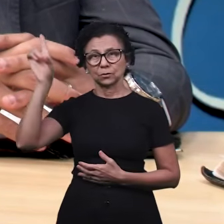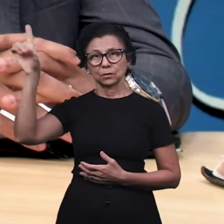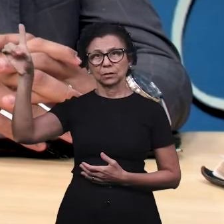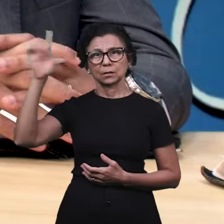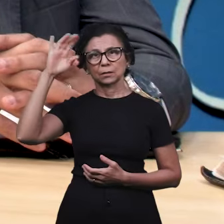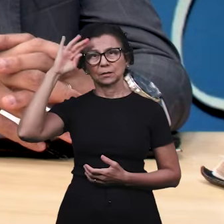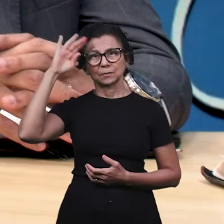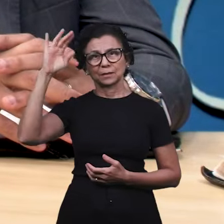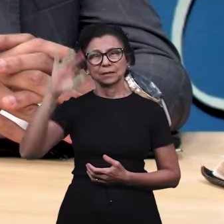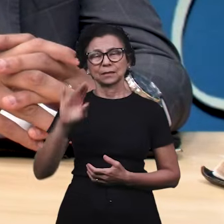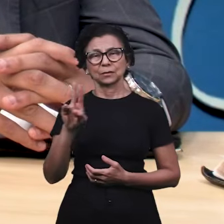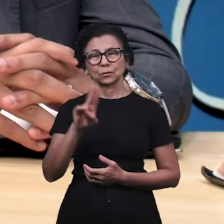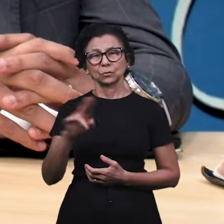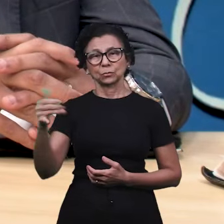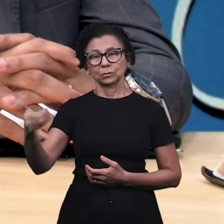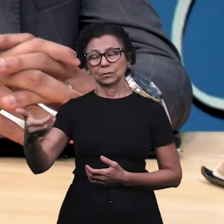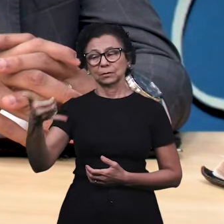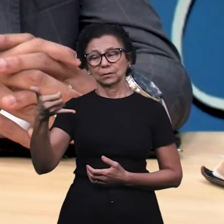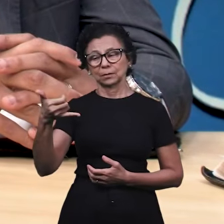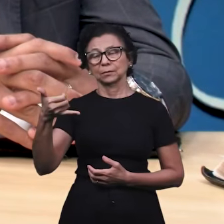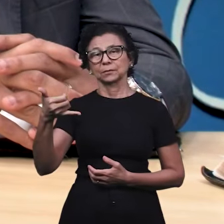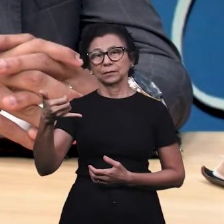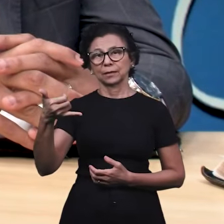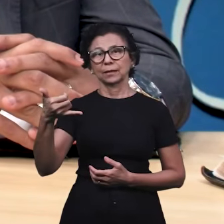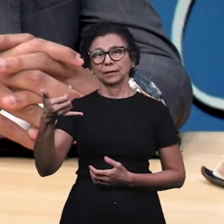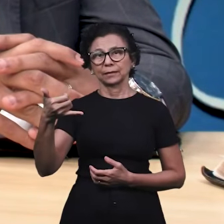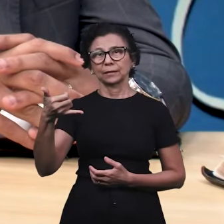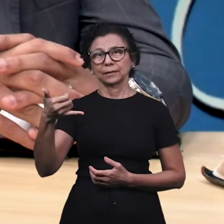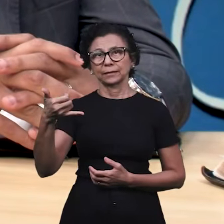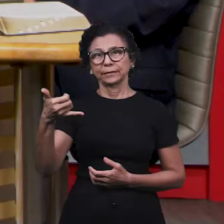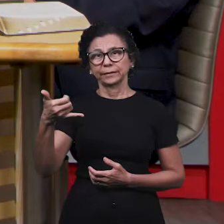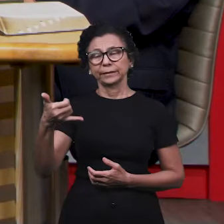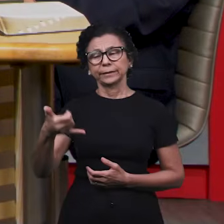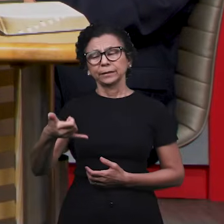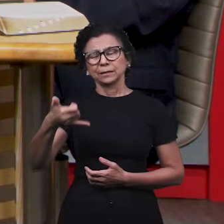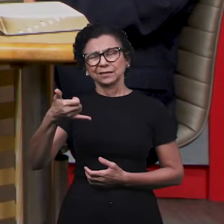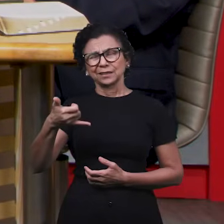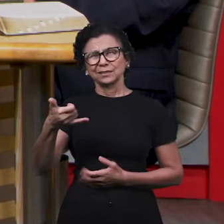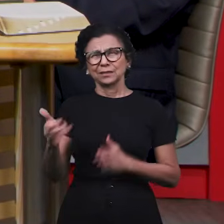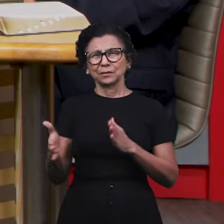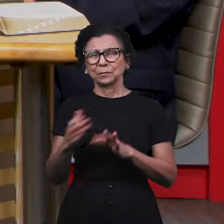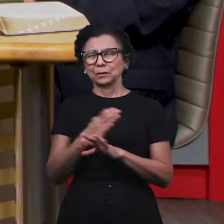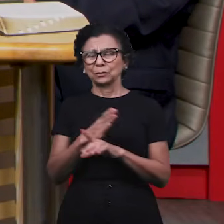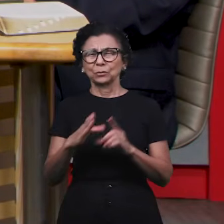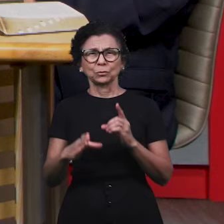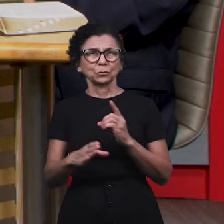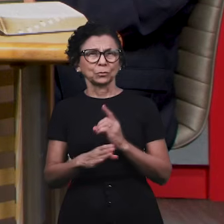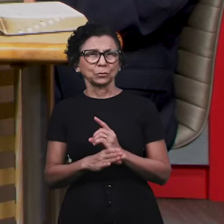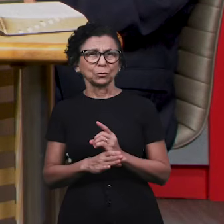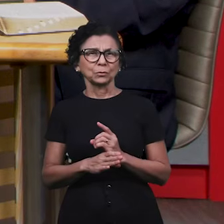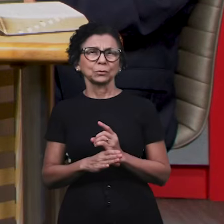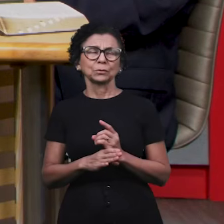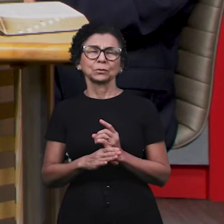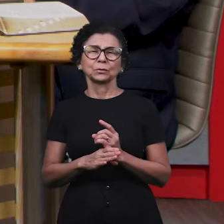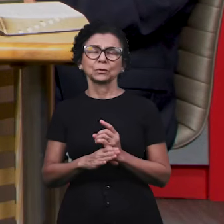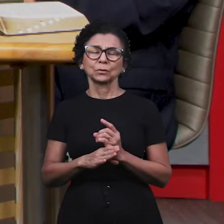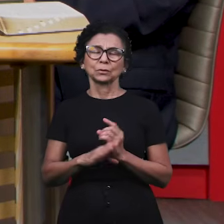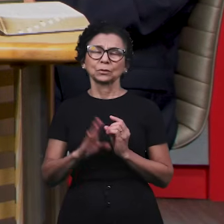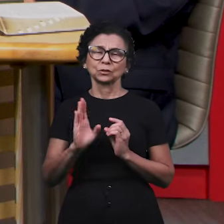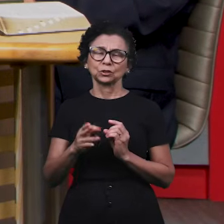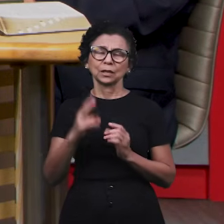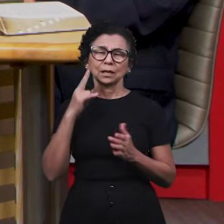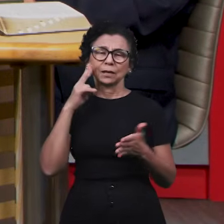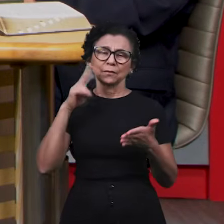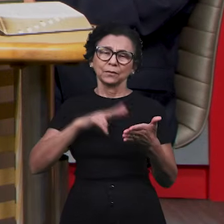uso do telefone, porque o excesso do telefone durante o culto, após os louvores, ele pode